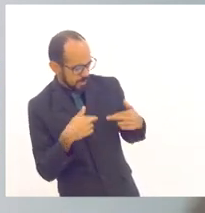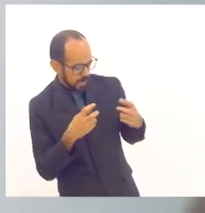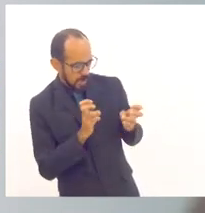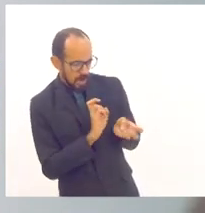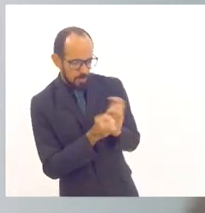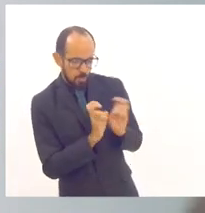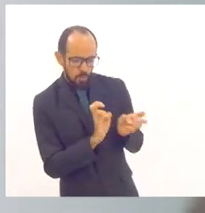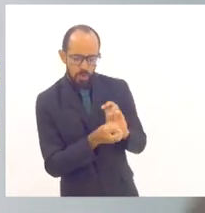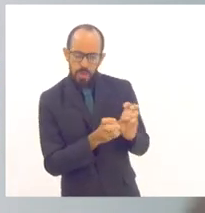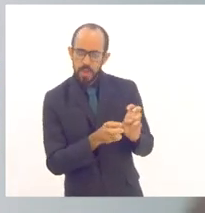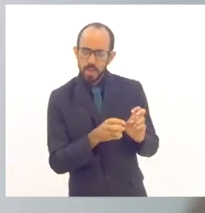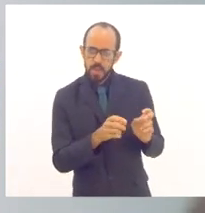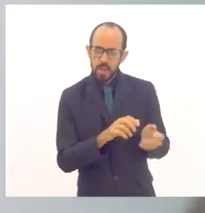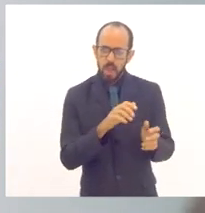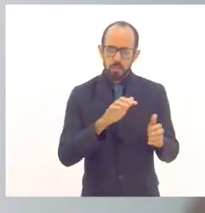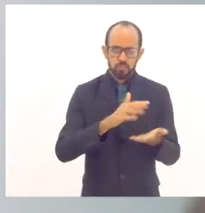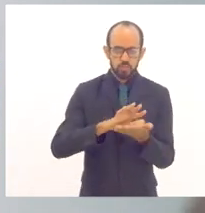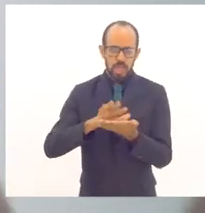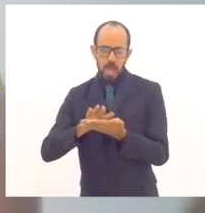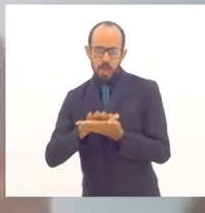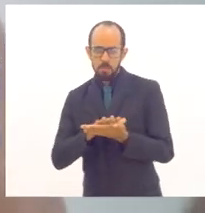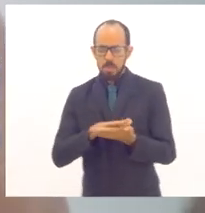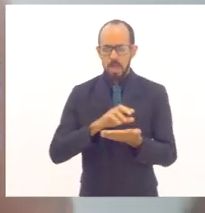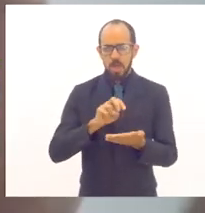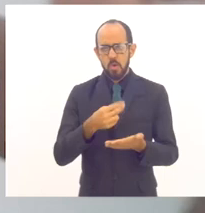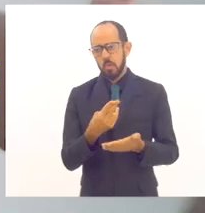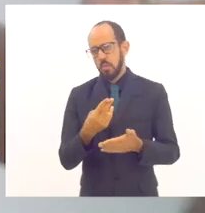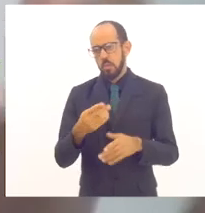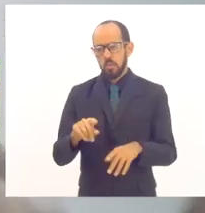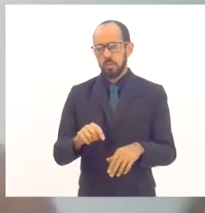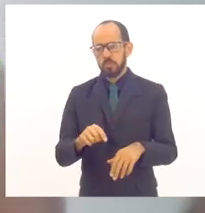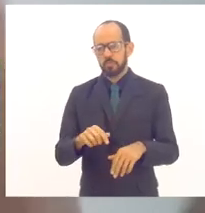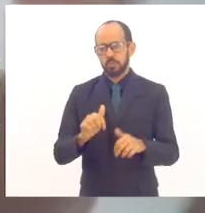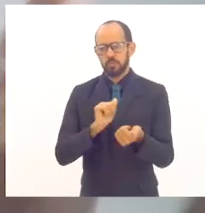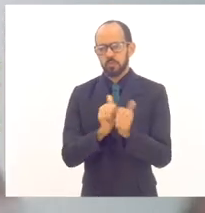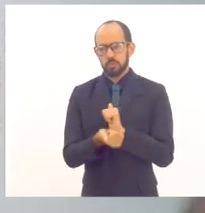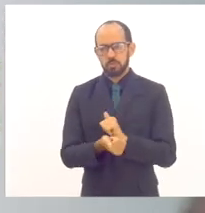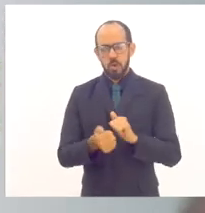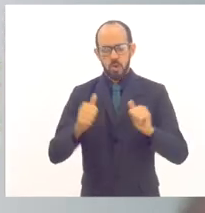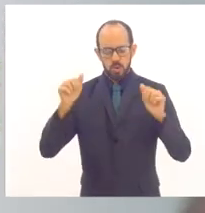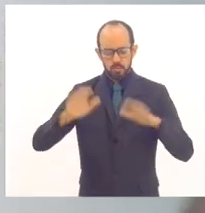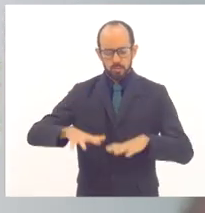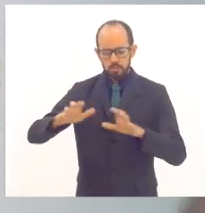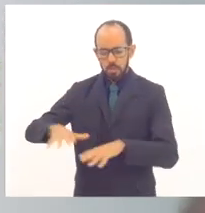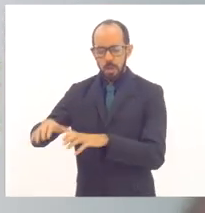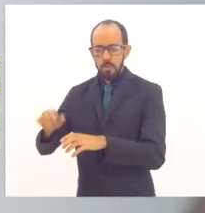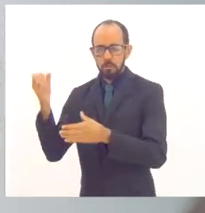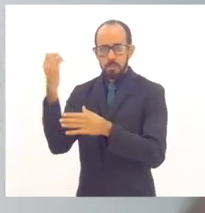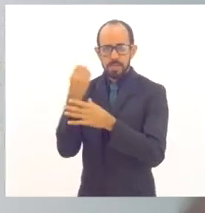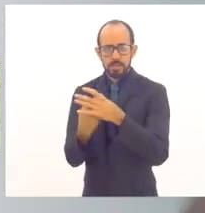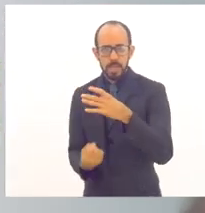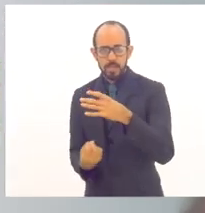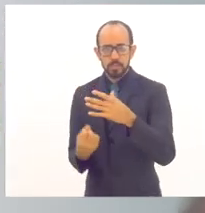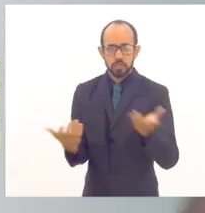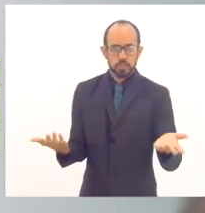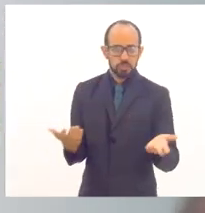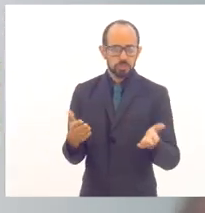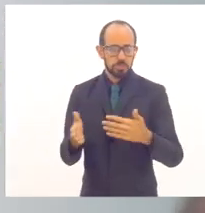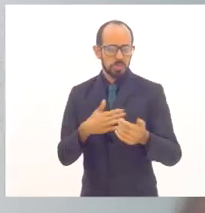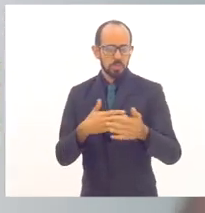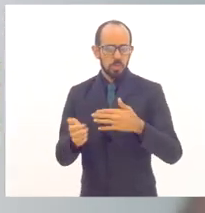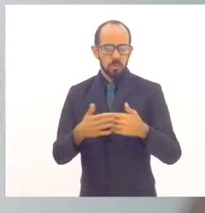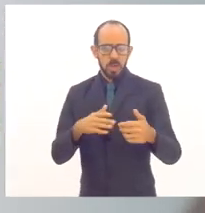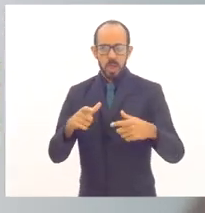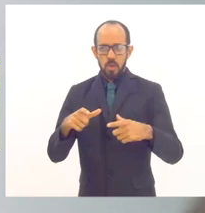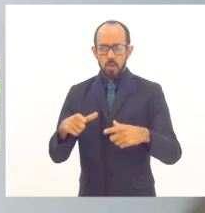no espaço do samba, no espaço do futebol, basquetebol, você pode fazer, cara. O espaço está aí aberto para